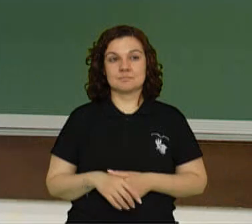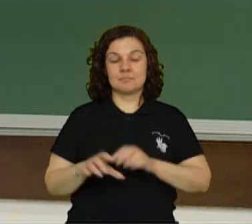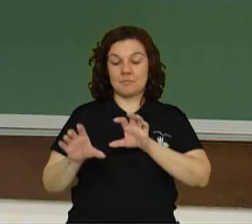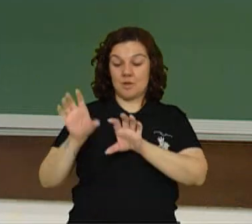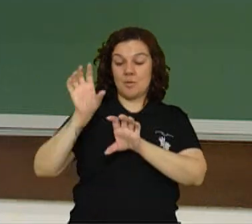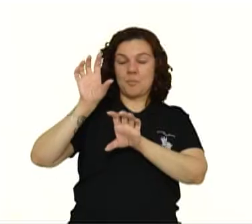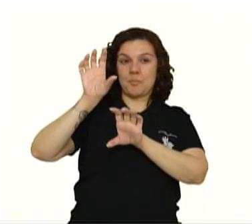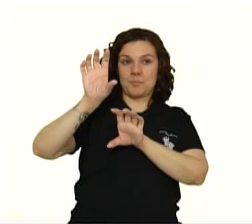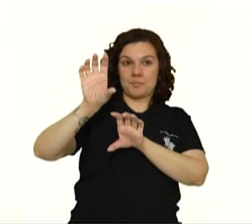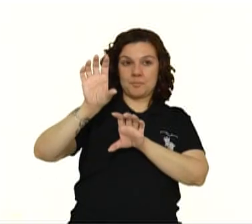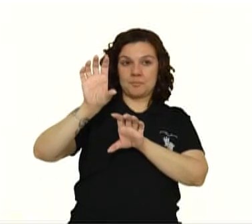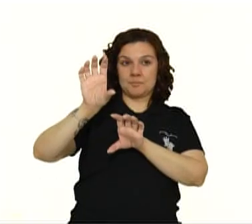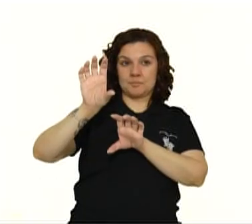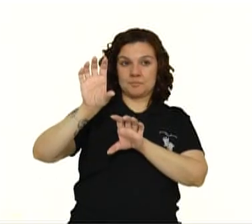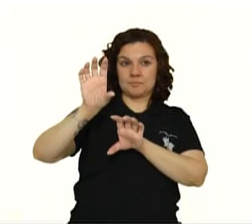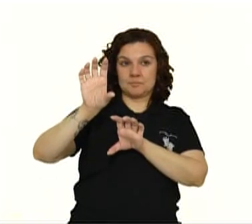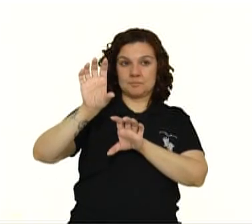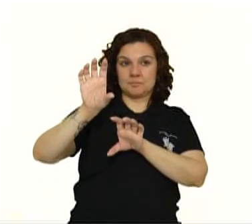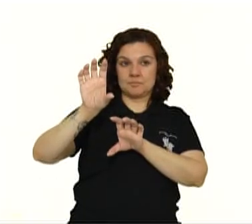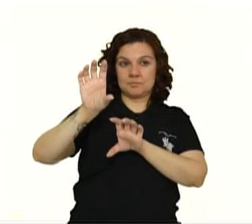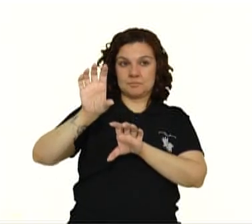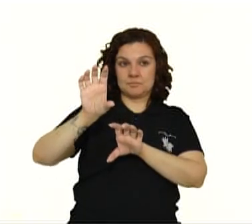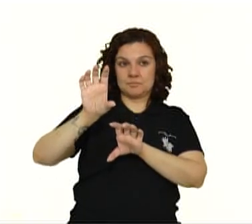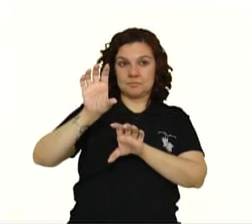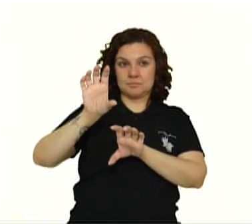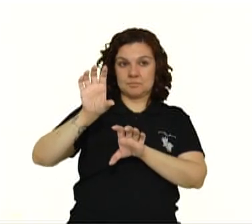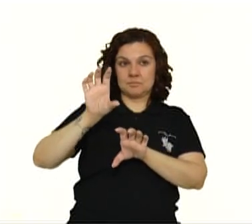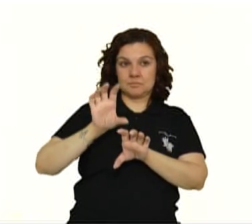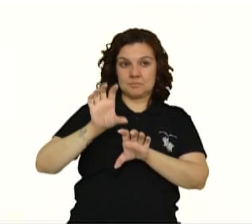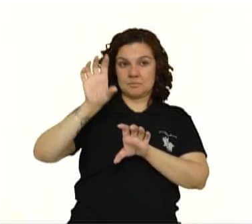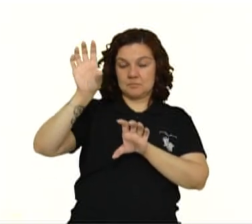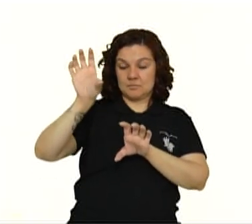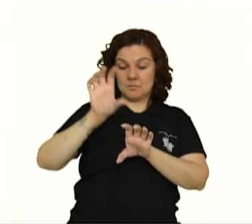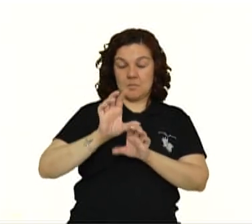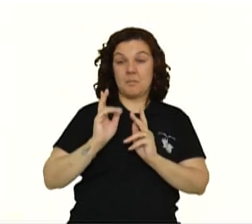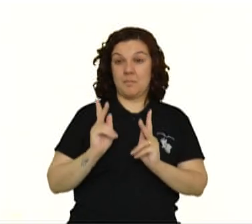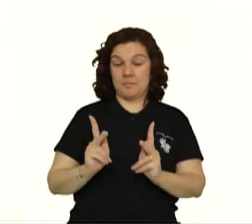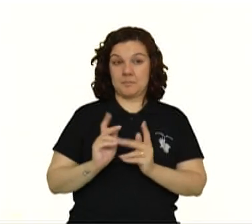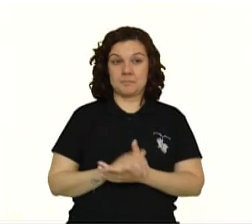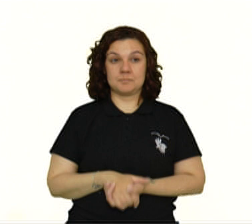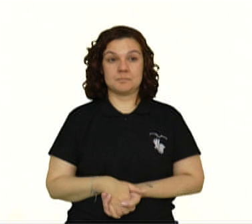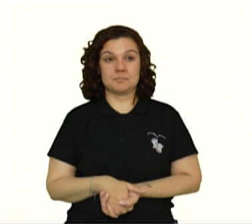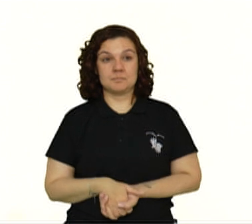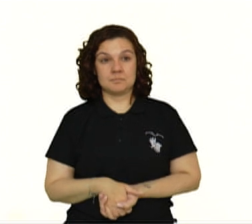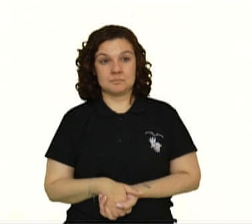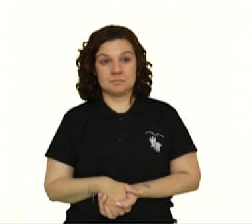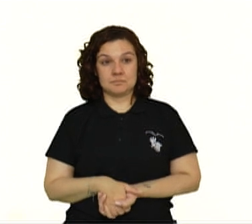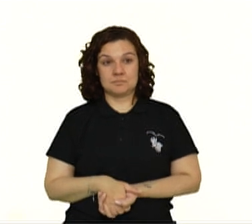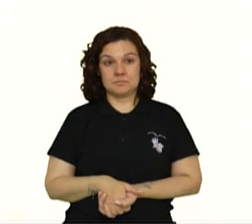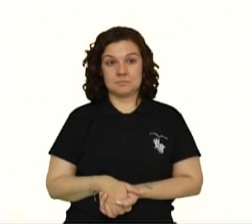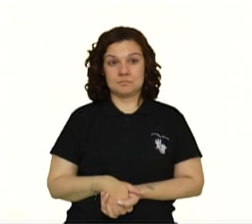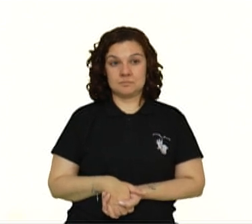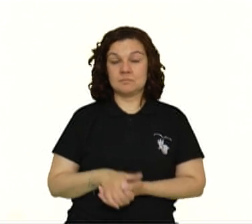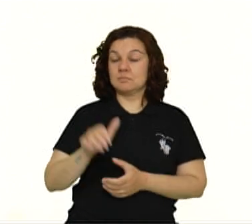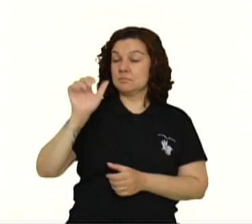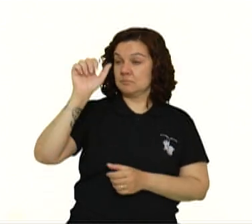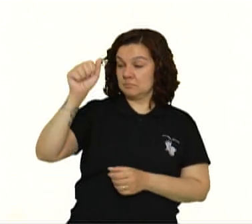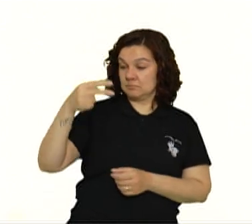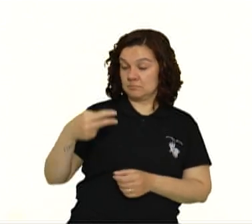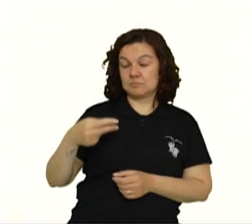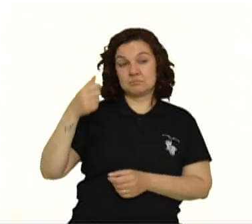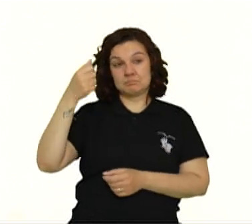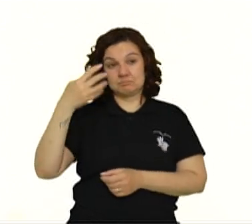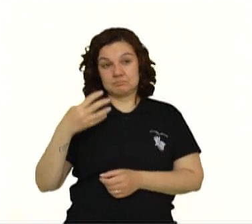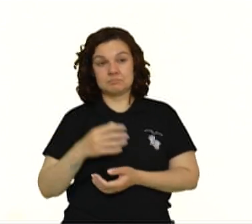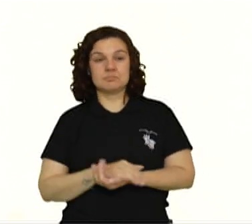Potência de uma fração, potência do numerador, potência do denominador. A ao quadrado sobre 4, A ao quadrado sobre